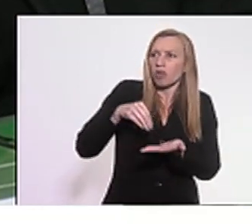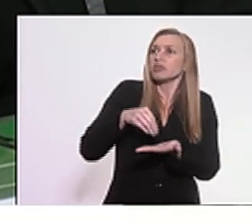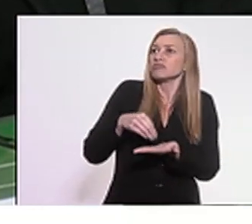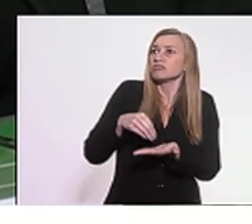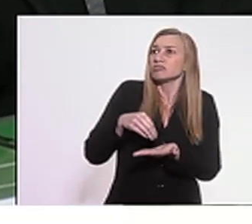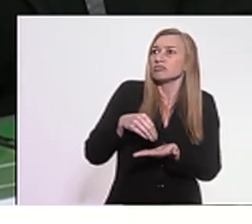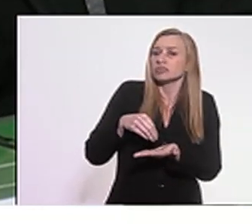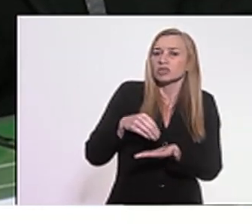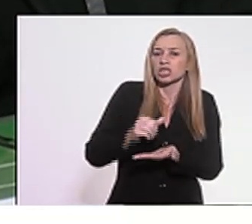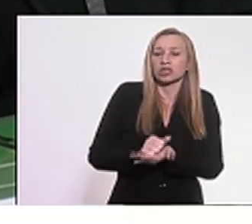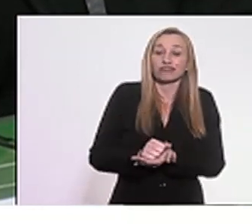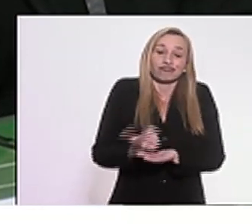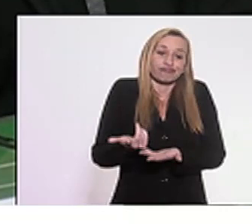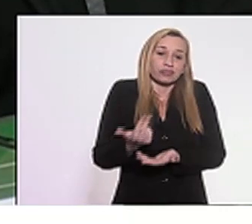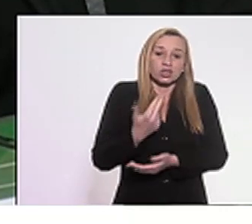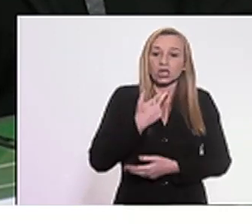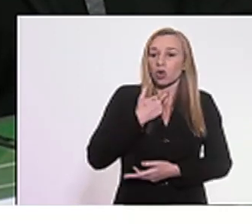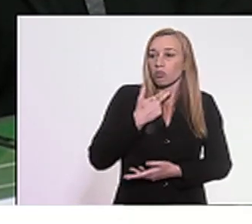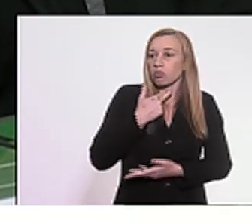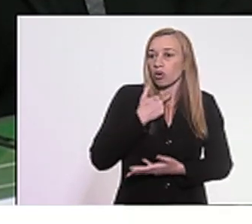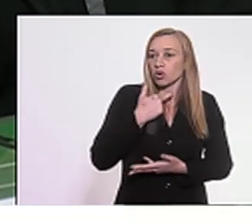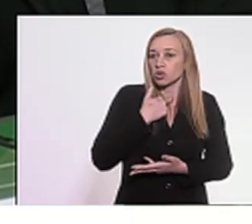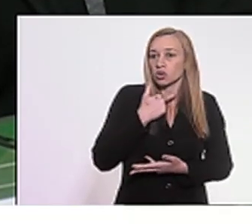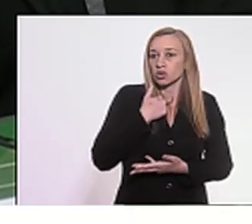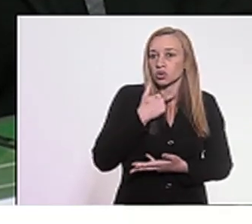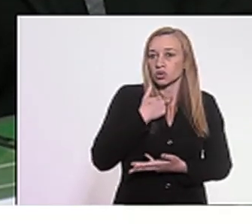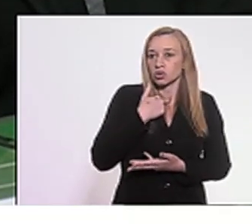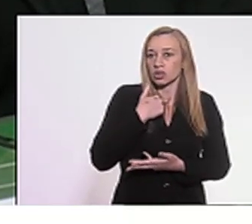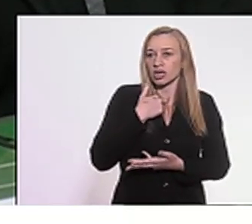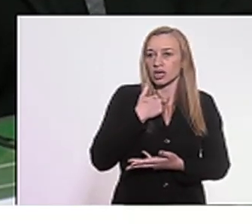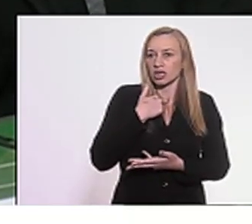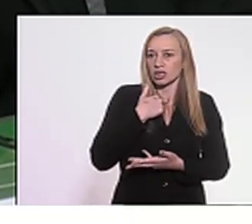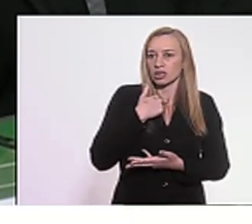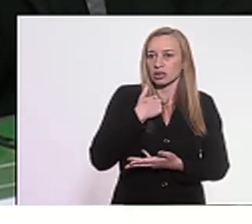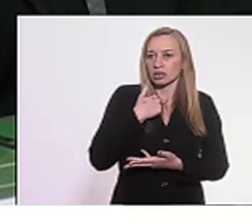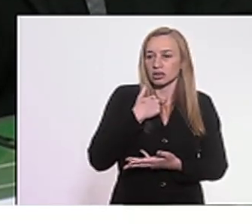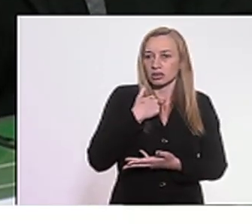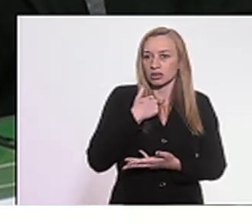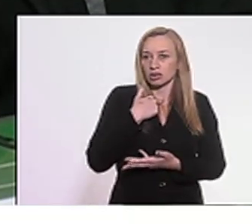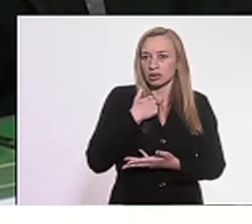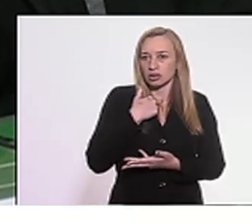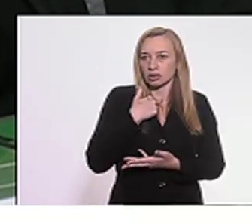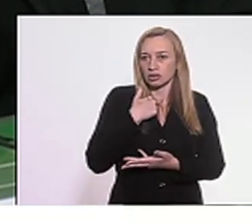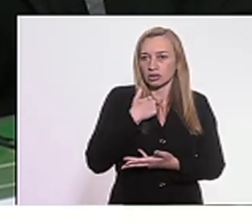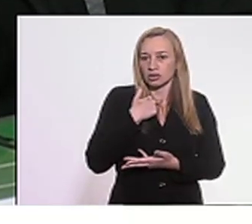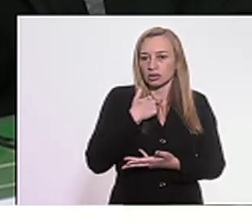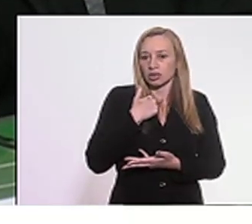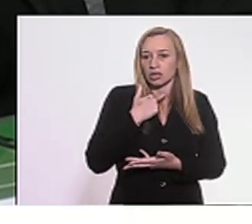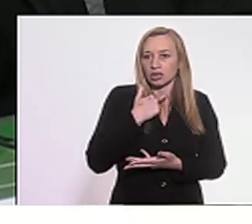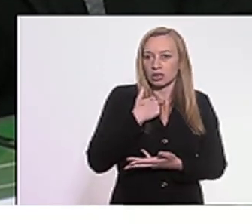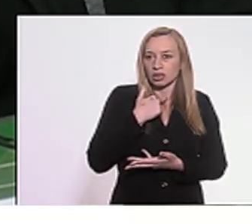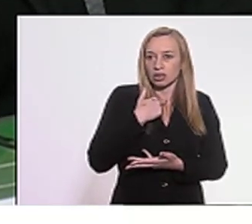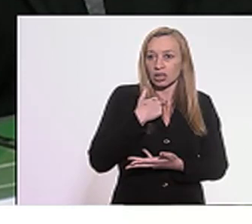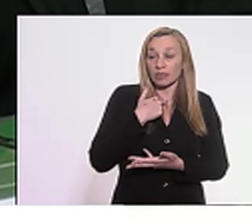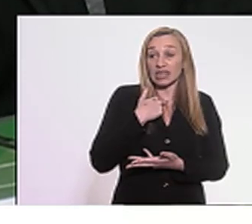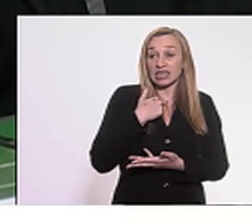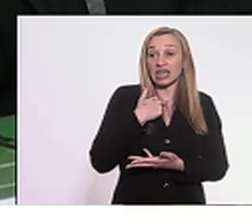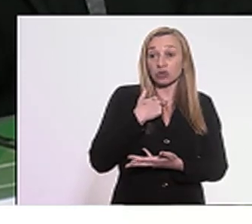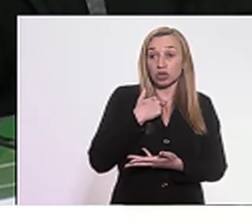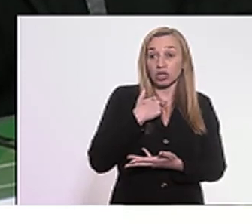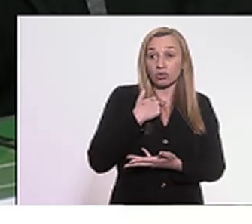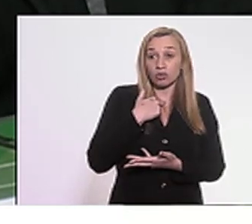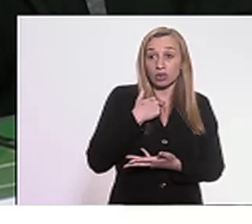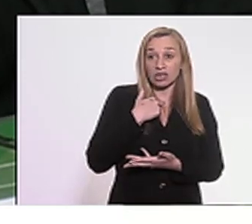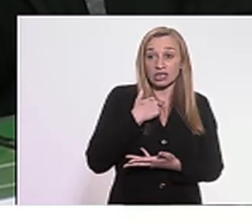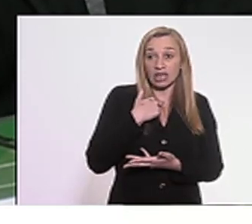posso fornecer a documentação agora. Por quê? Porque está faltando a cópia da carteira da OAB